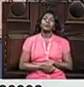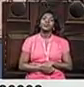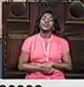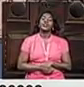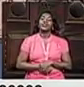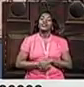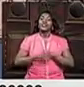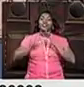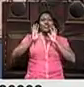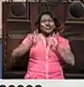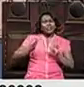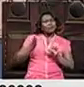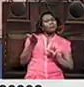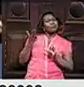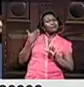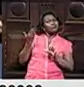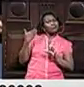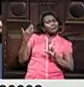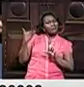Já há algum tempo,